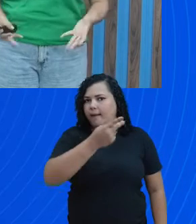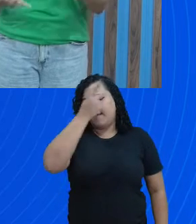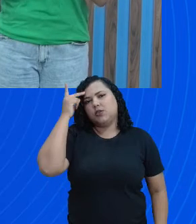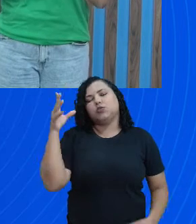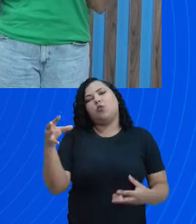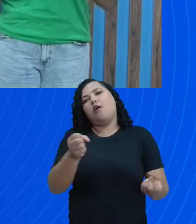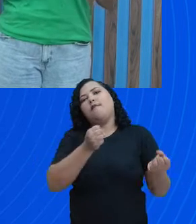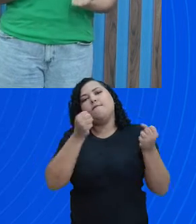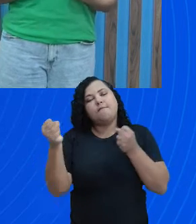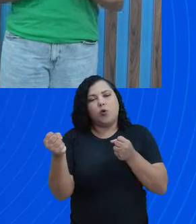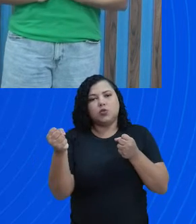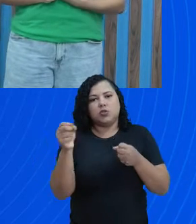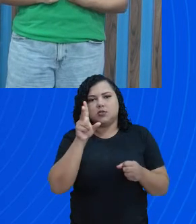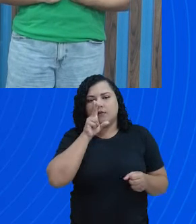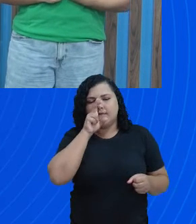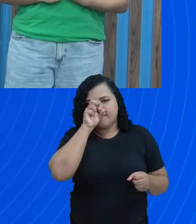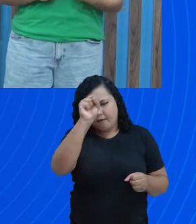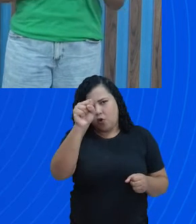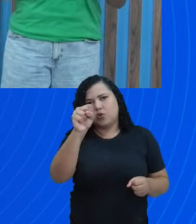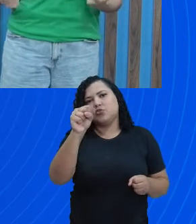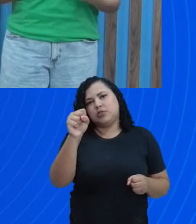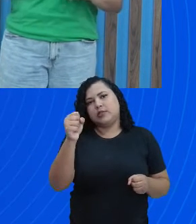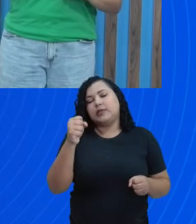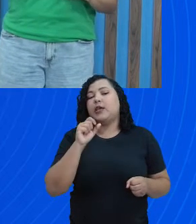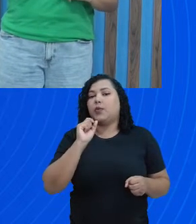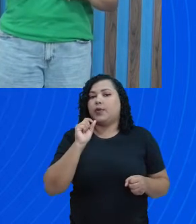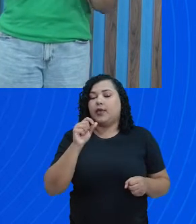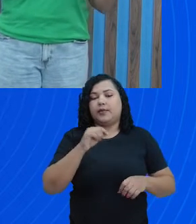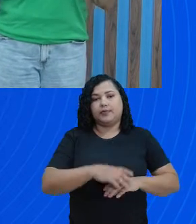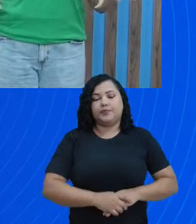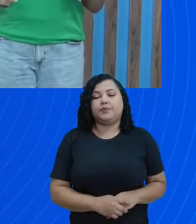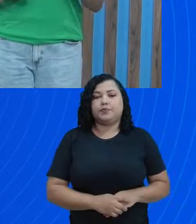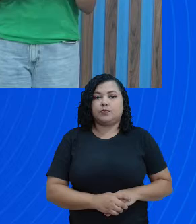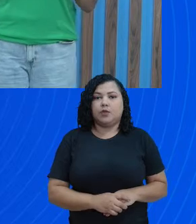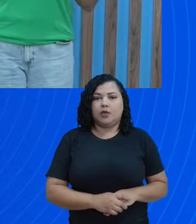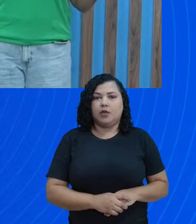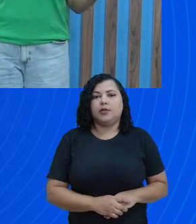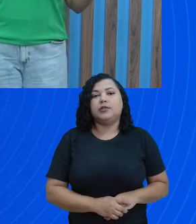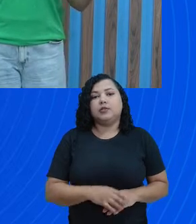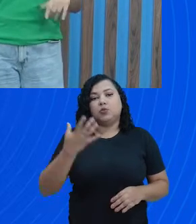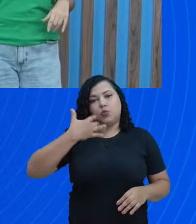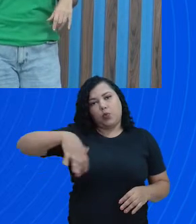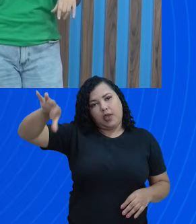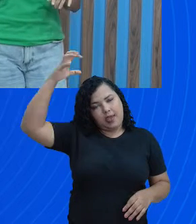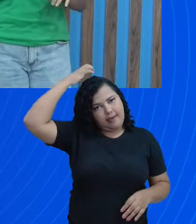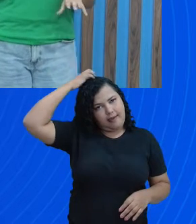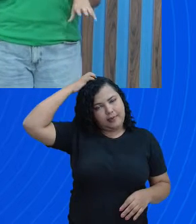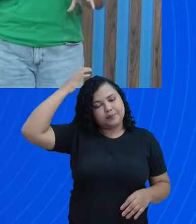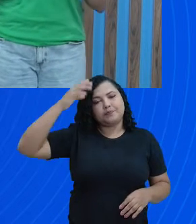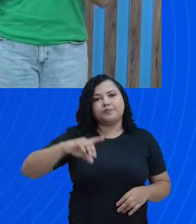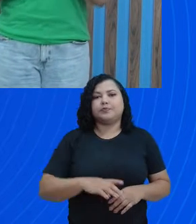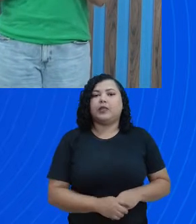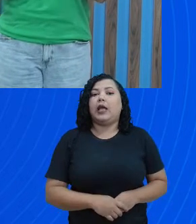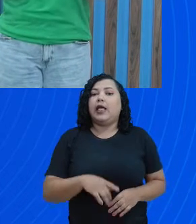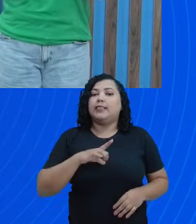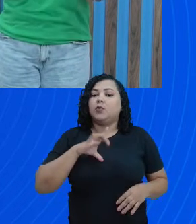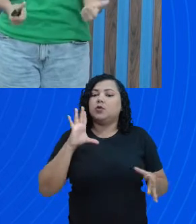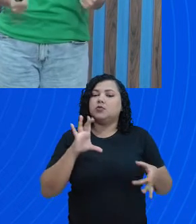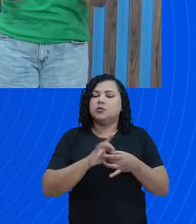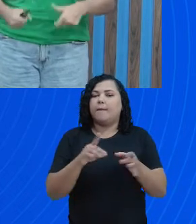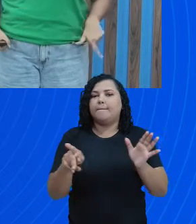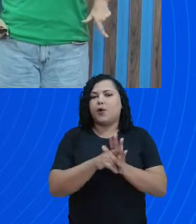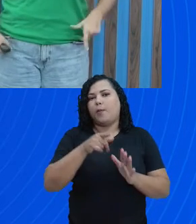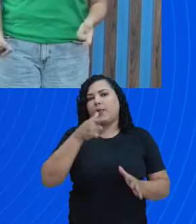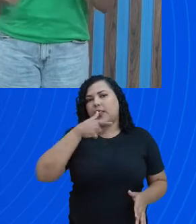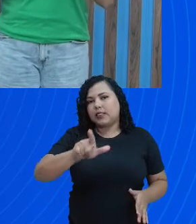tem um fortalecimento dessa nobreza, a gente tem um fortalecimento da figura do rei, a gente tem uma consolidação da